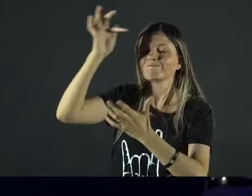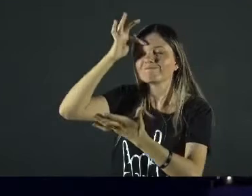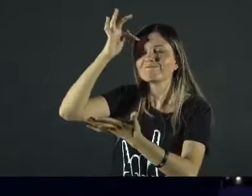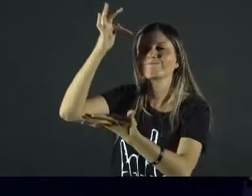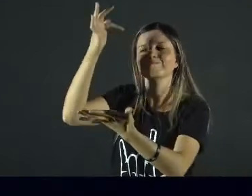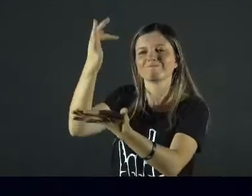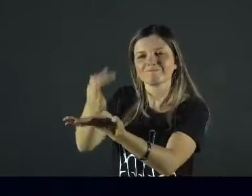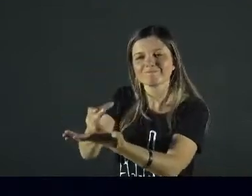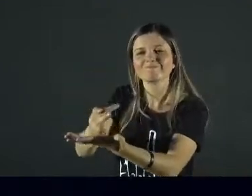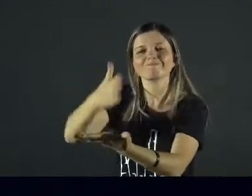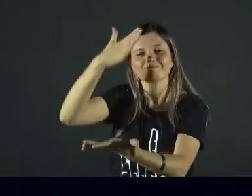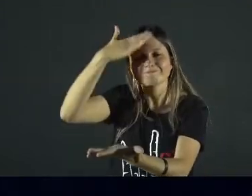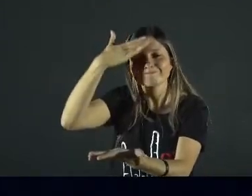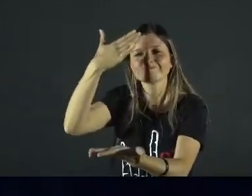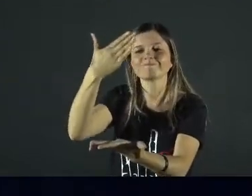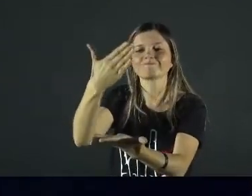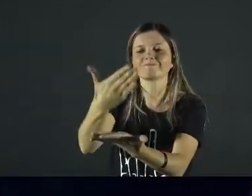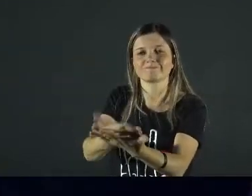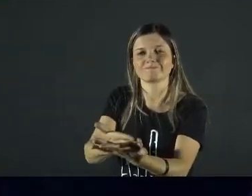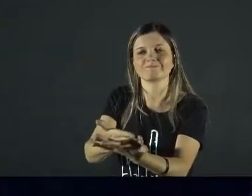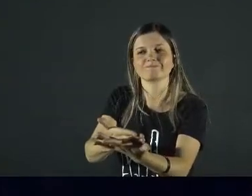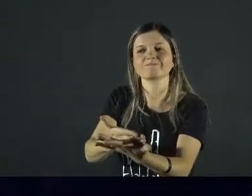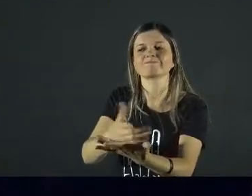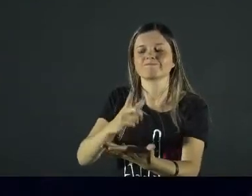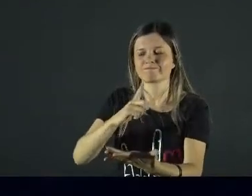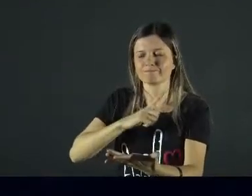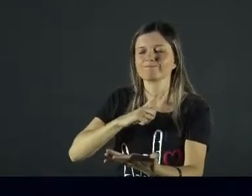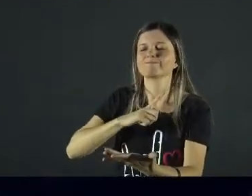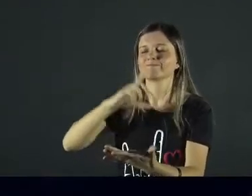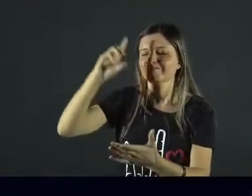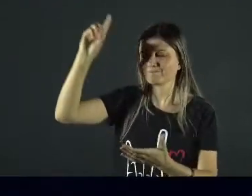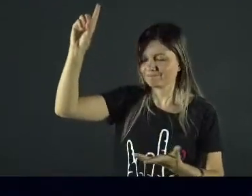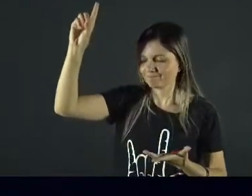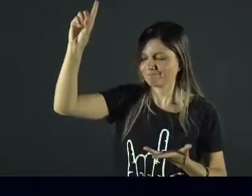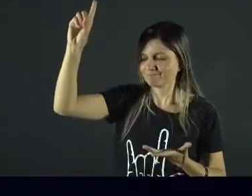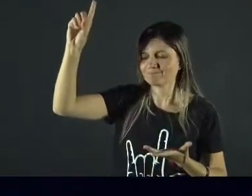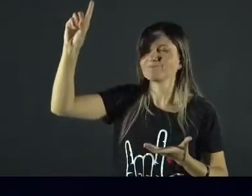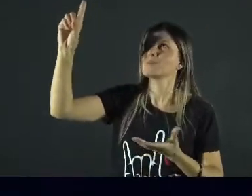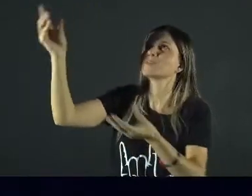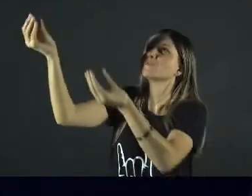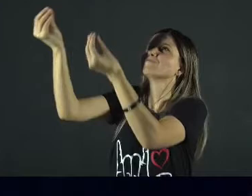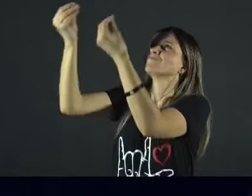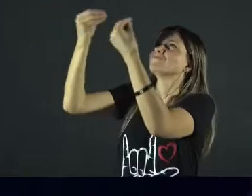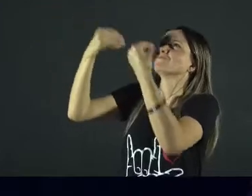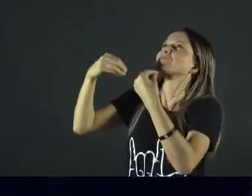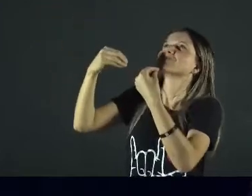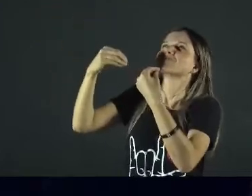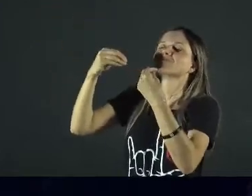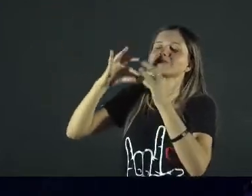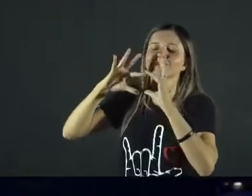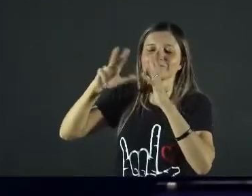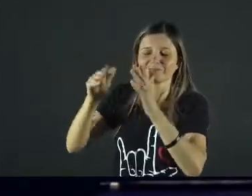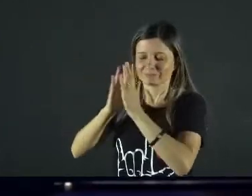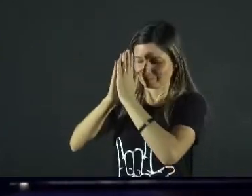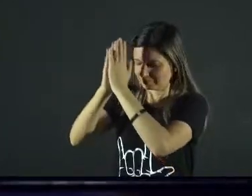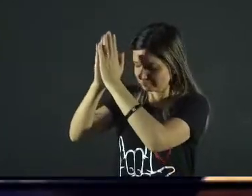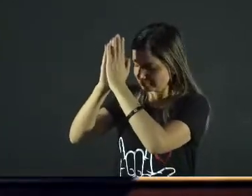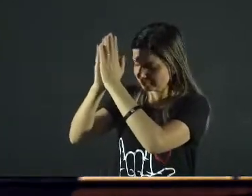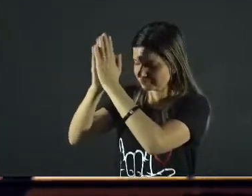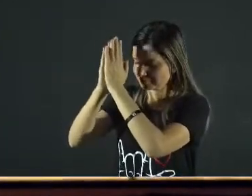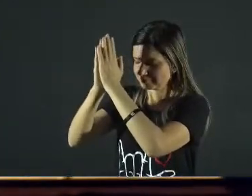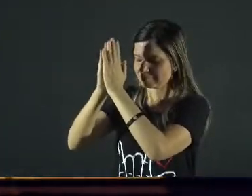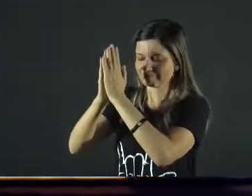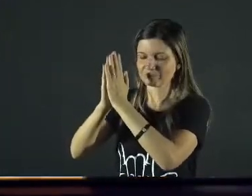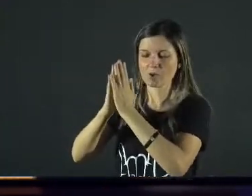pessoas creiam, primeiramente, que Ele existe. E que Ele é galardoador daqueles que o buscam. Então